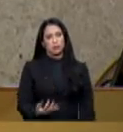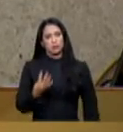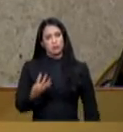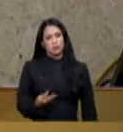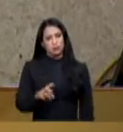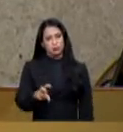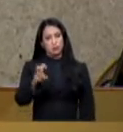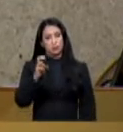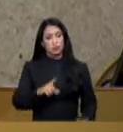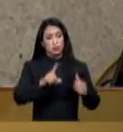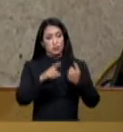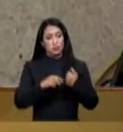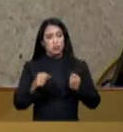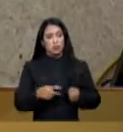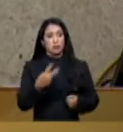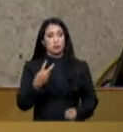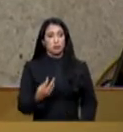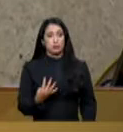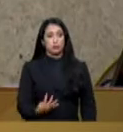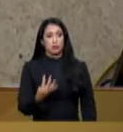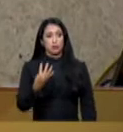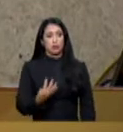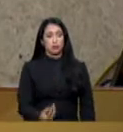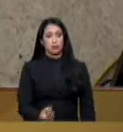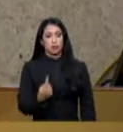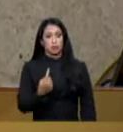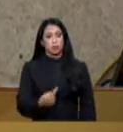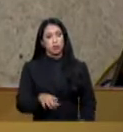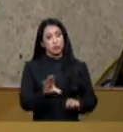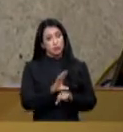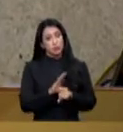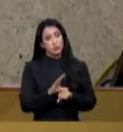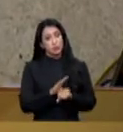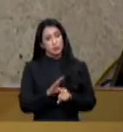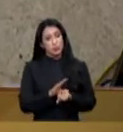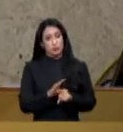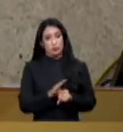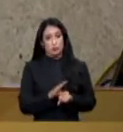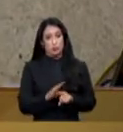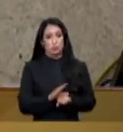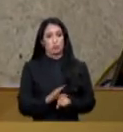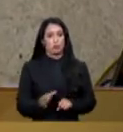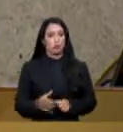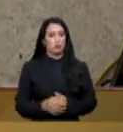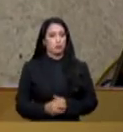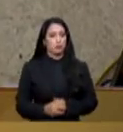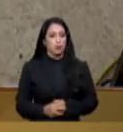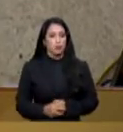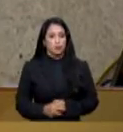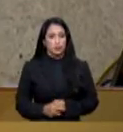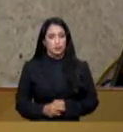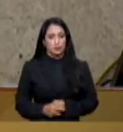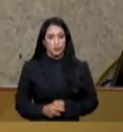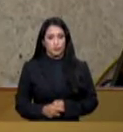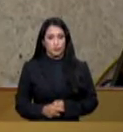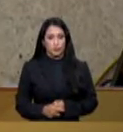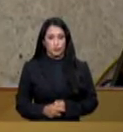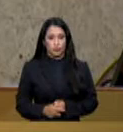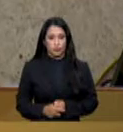próprio artigo 241 da Constituição Federal. Mais adiante,